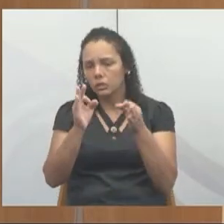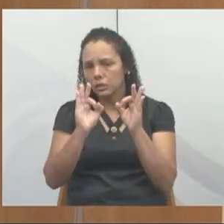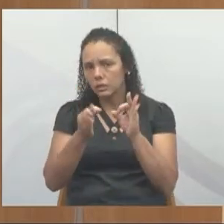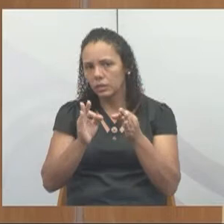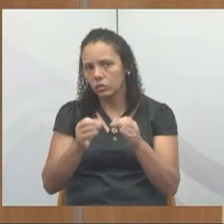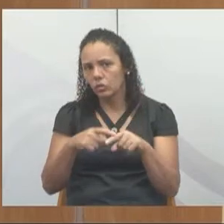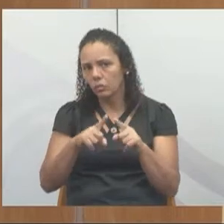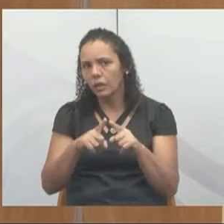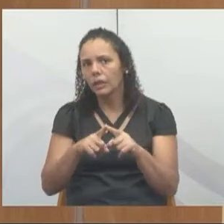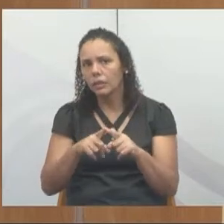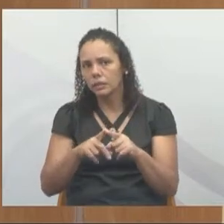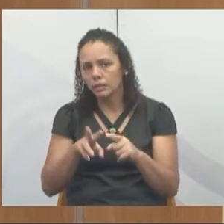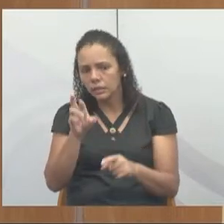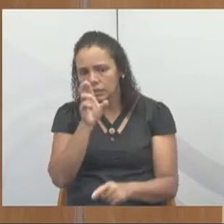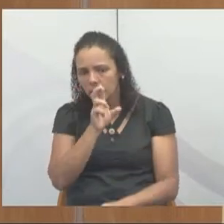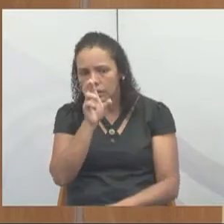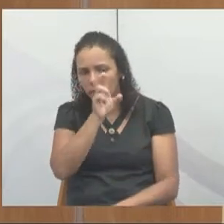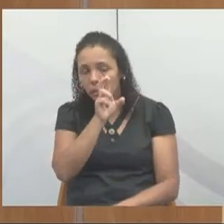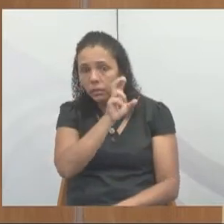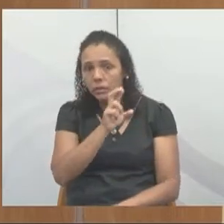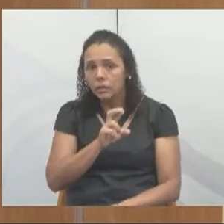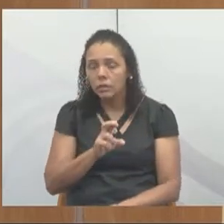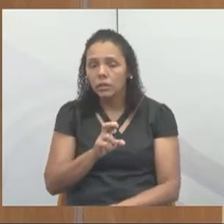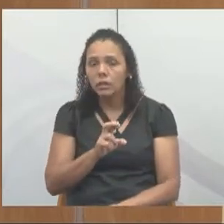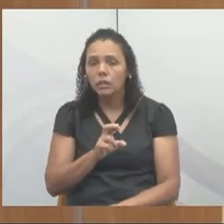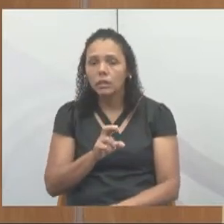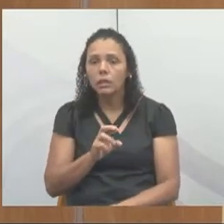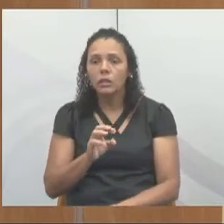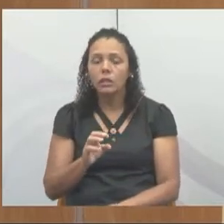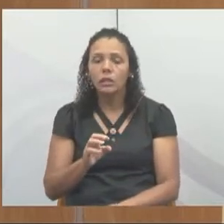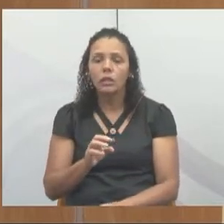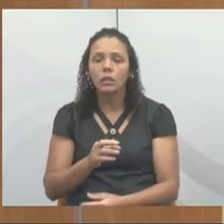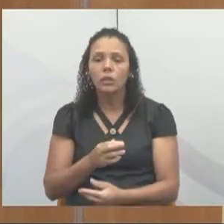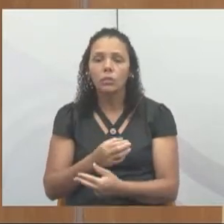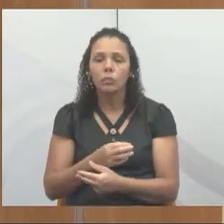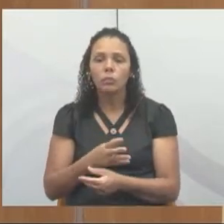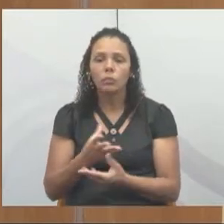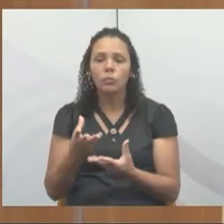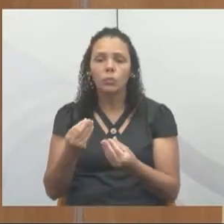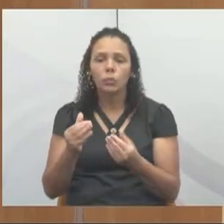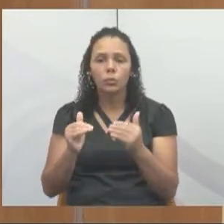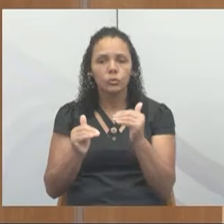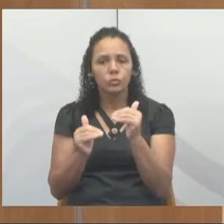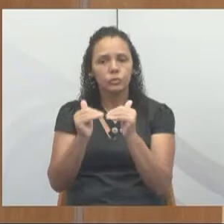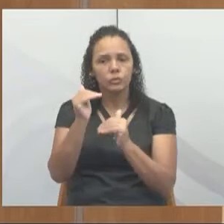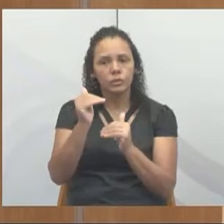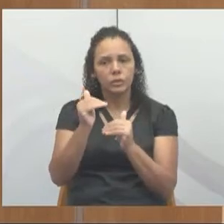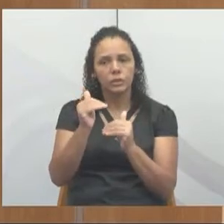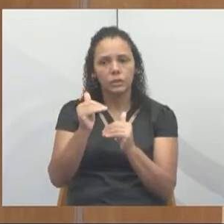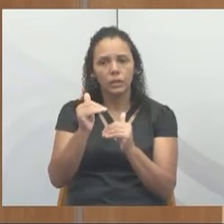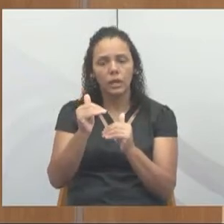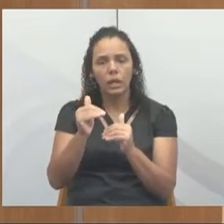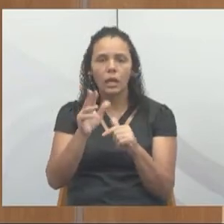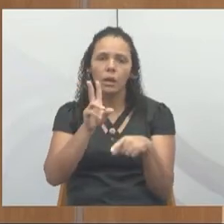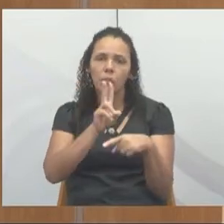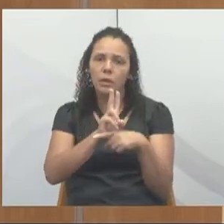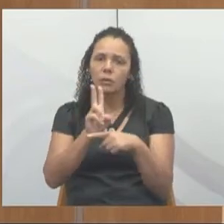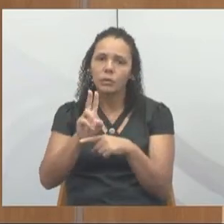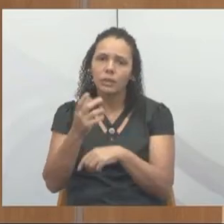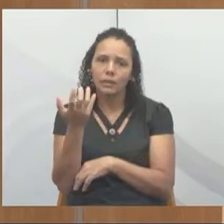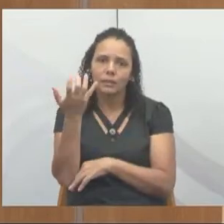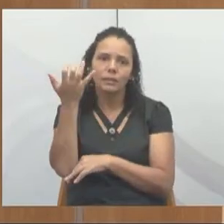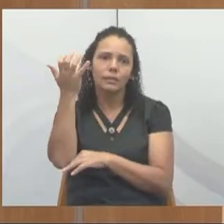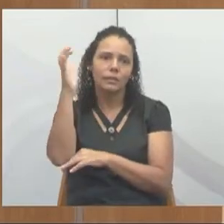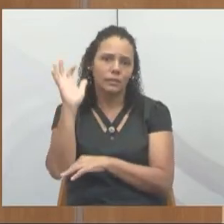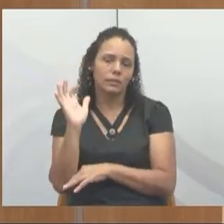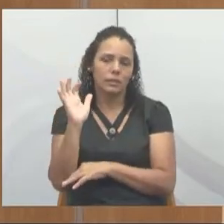auditado e muito do desvio que tem sido feito é para preservar o maior número de árvores. Então, como no